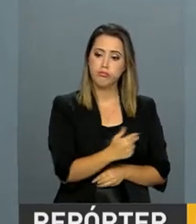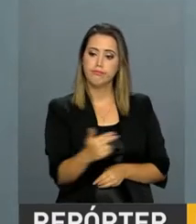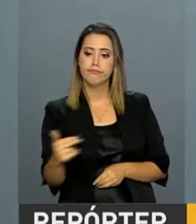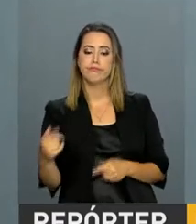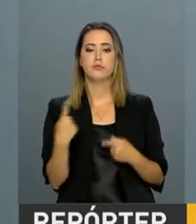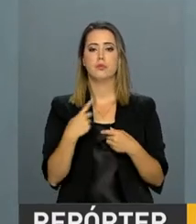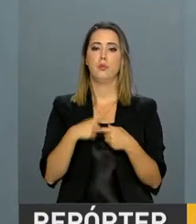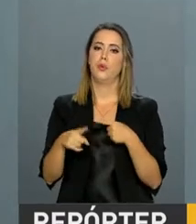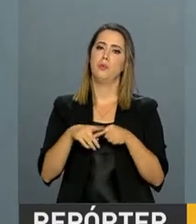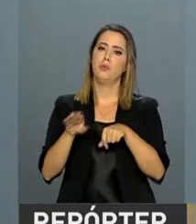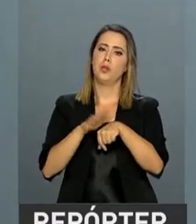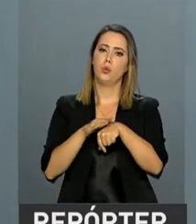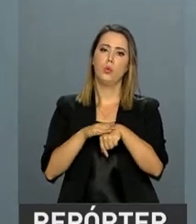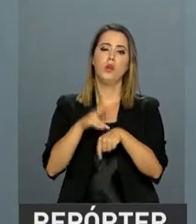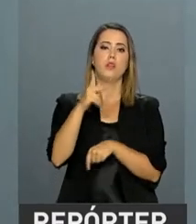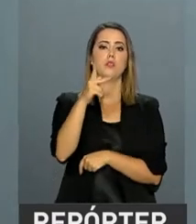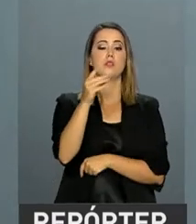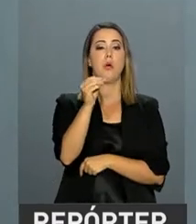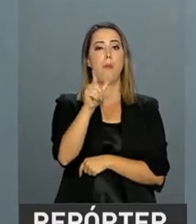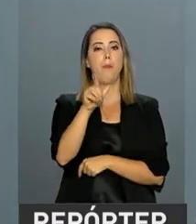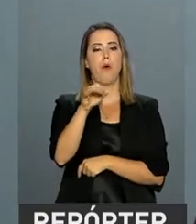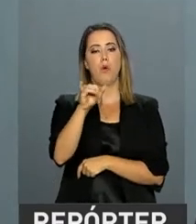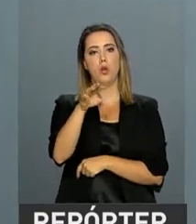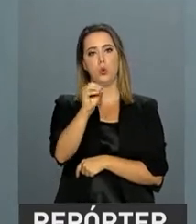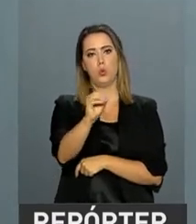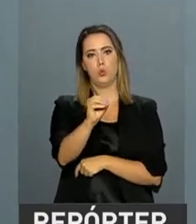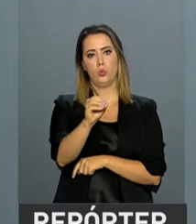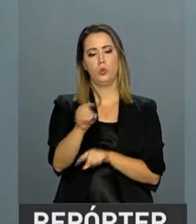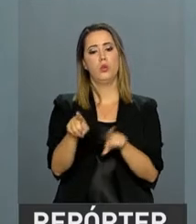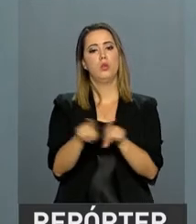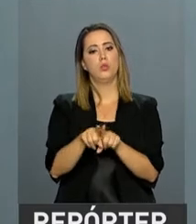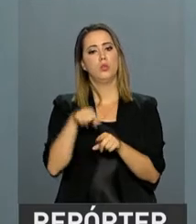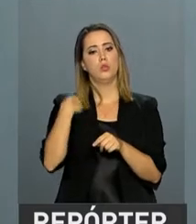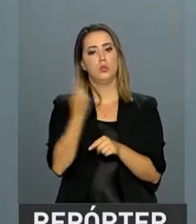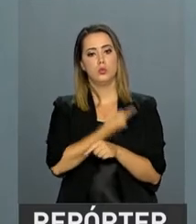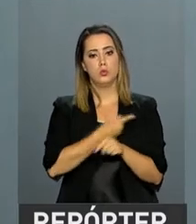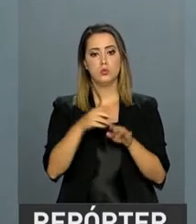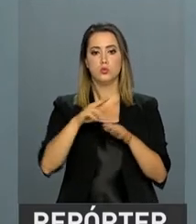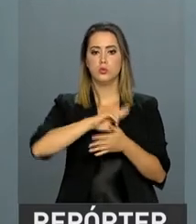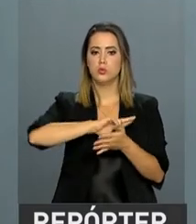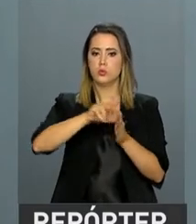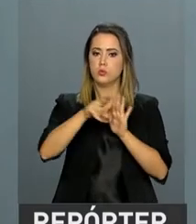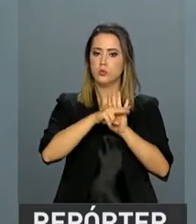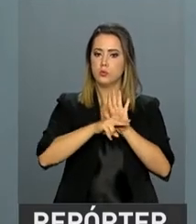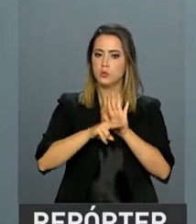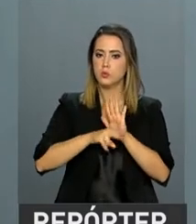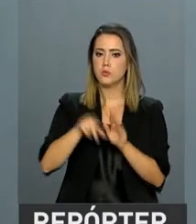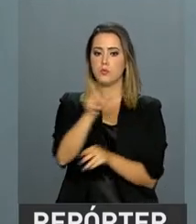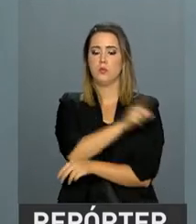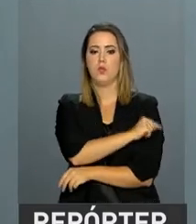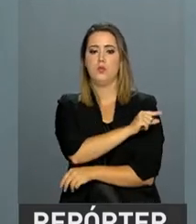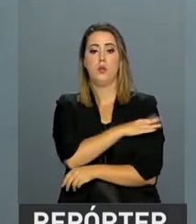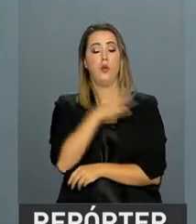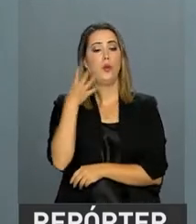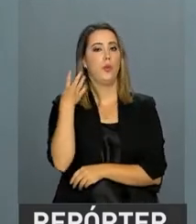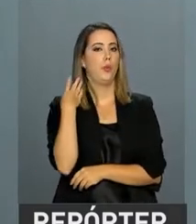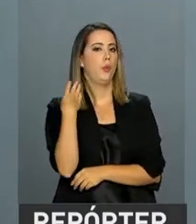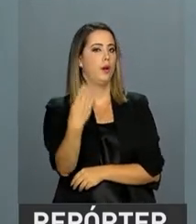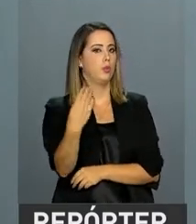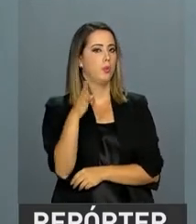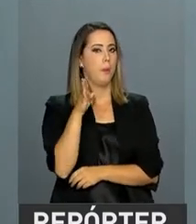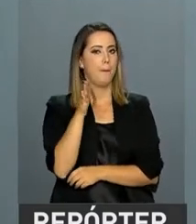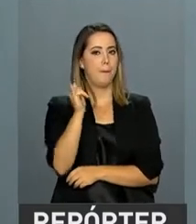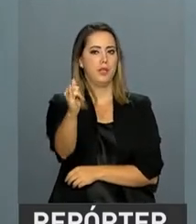poliomielite. Nós estamos, não só a poliomielite, mas todo o nosso PNI, o Programa Nacional de Imunização, são 4 bilhões de